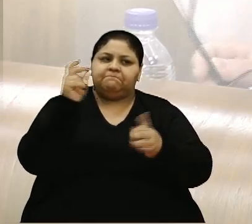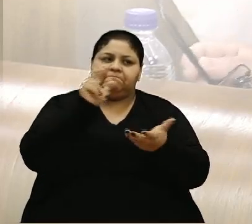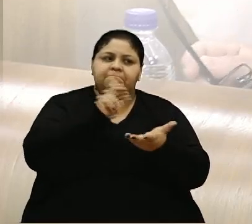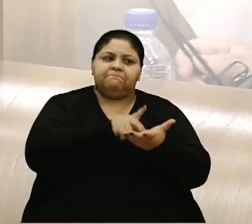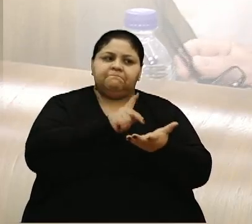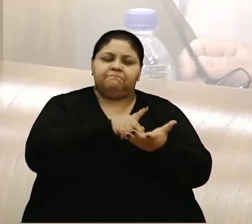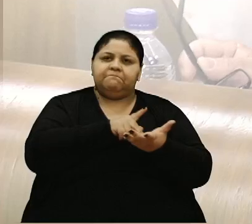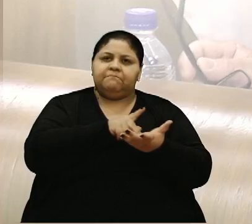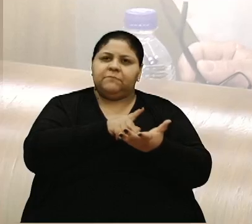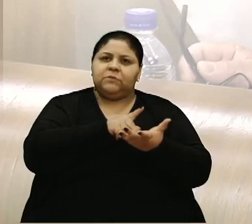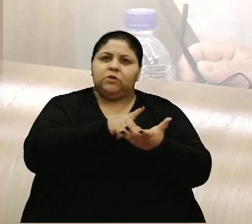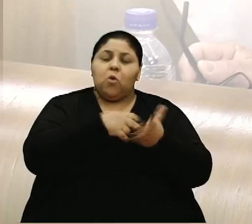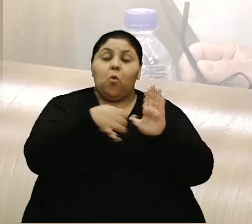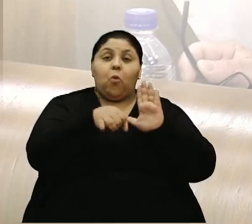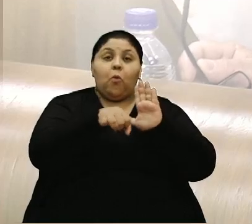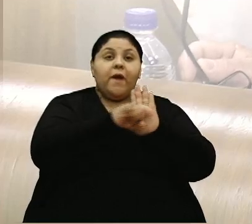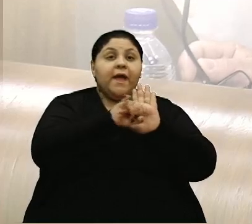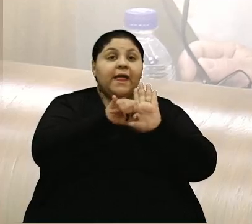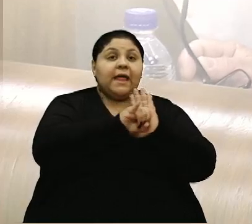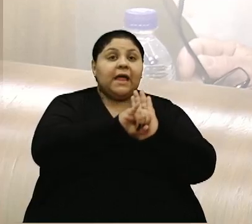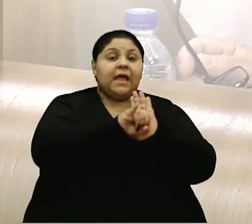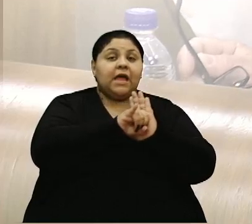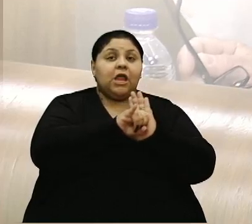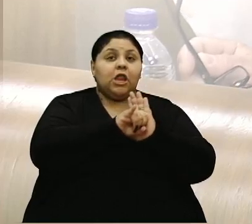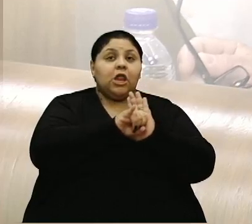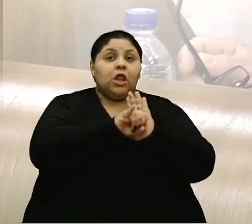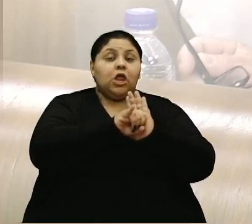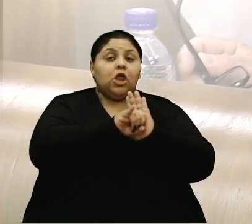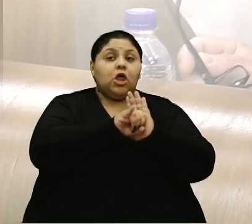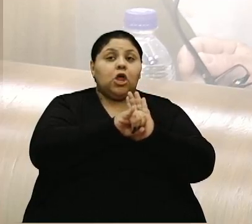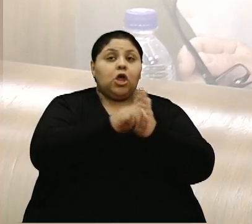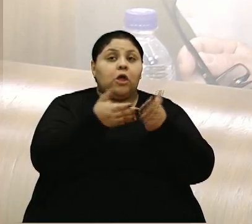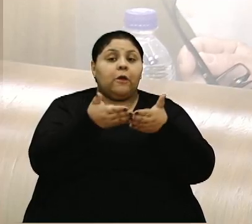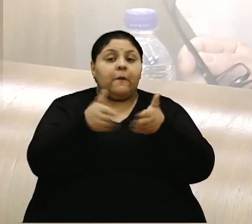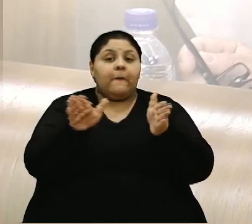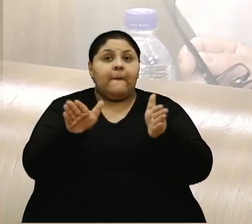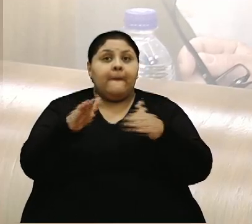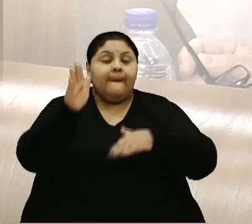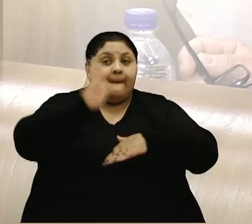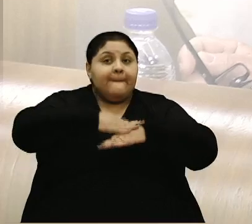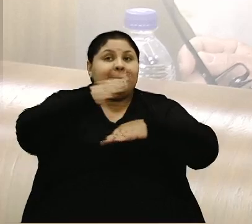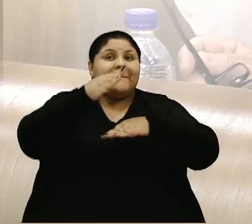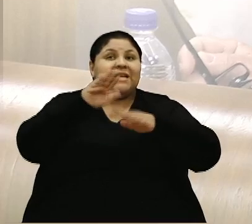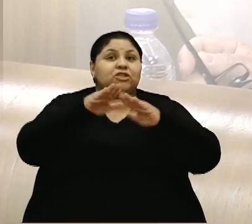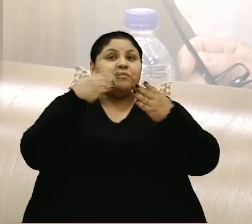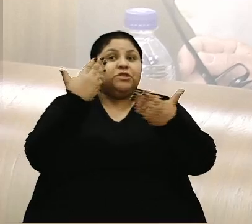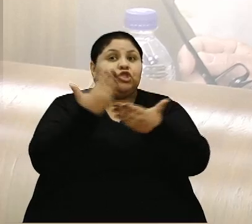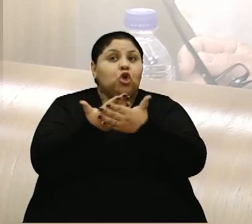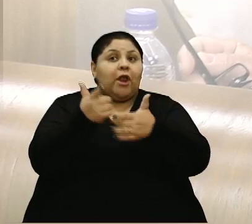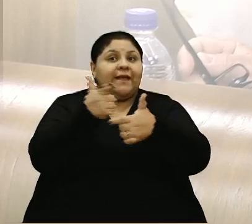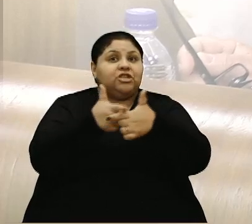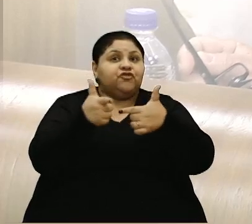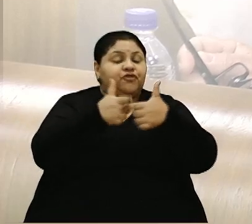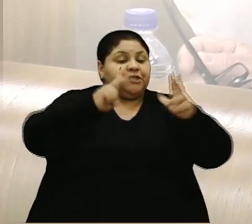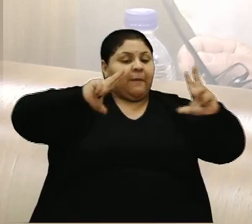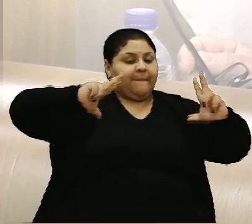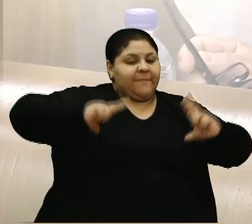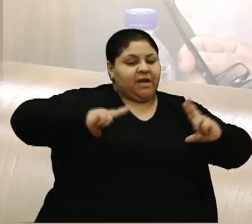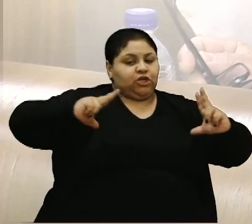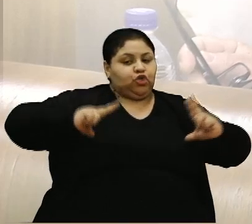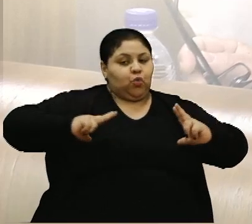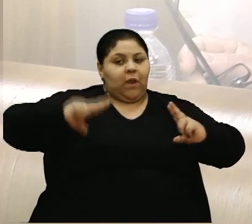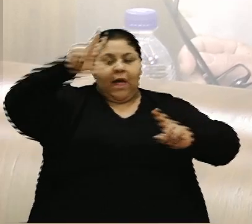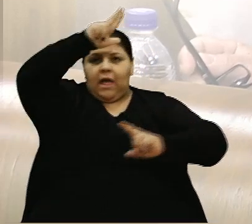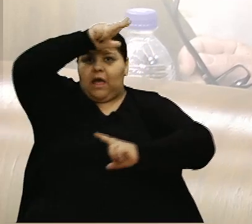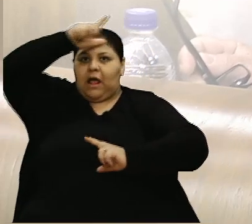com o novo edital, abriu-se mais uma compartilhada. Então, agora nós temos 4, que é a mão amiga